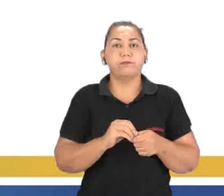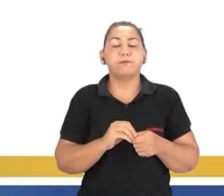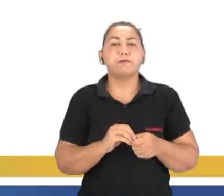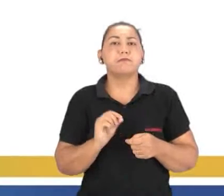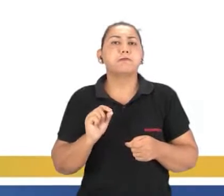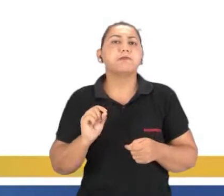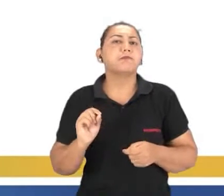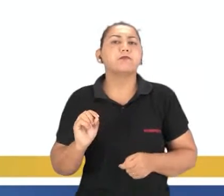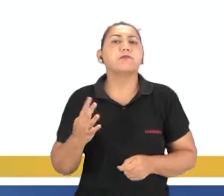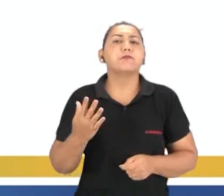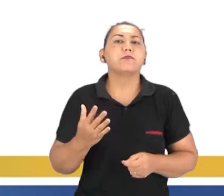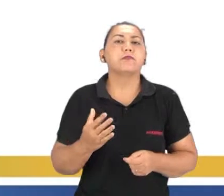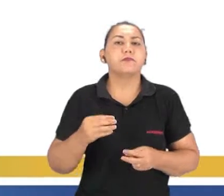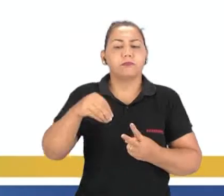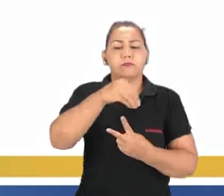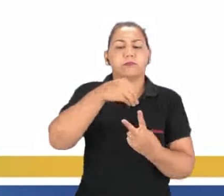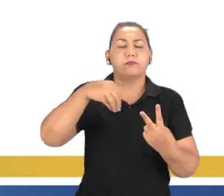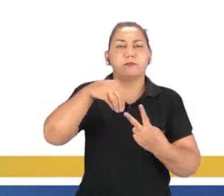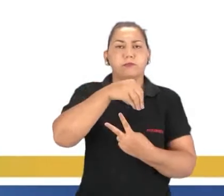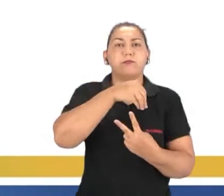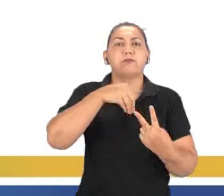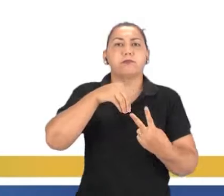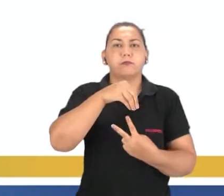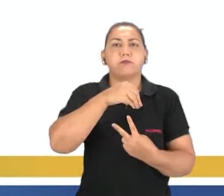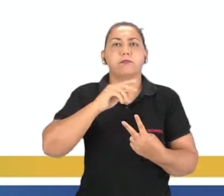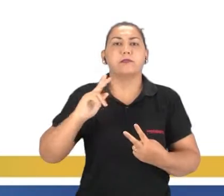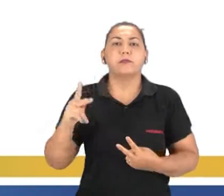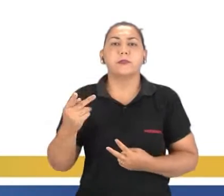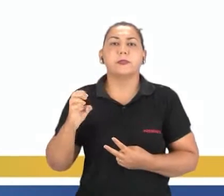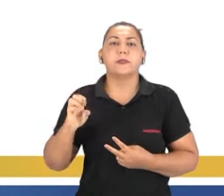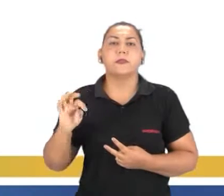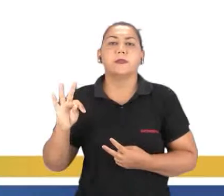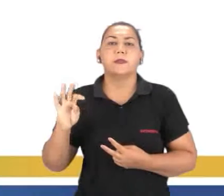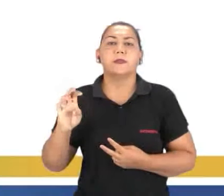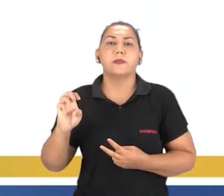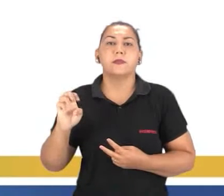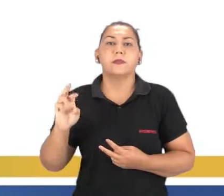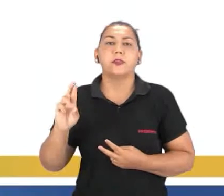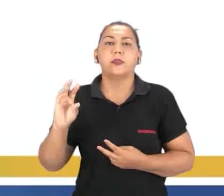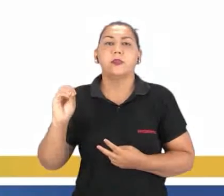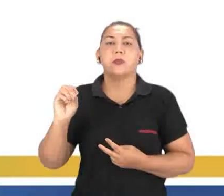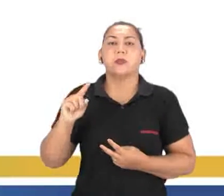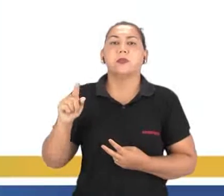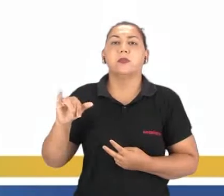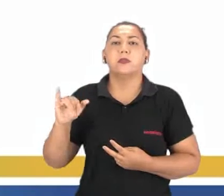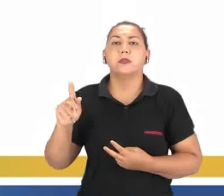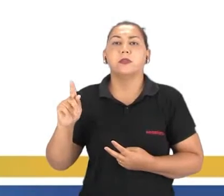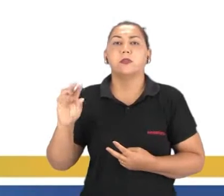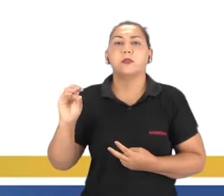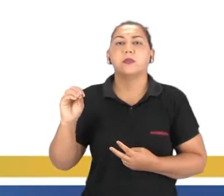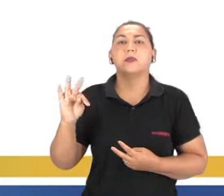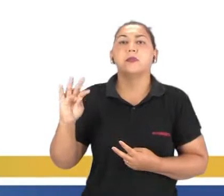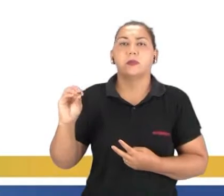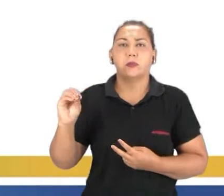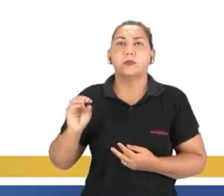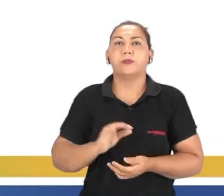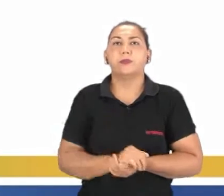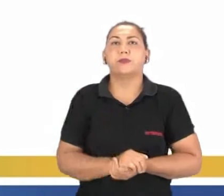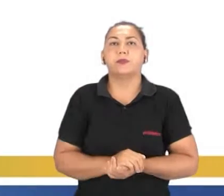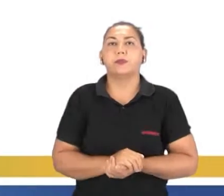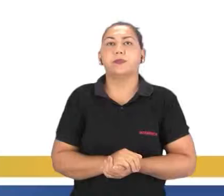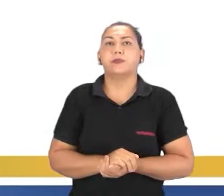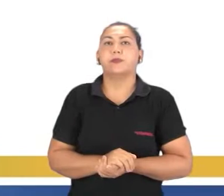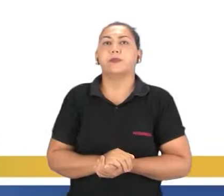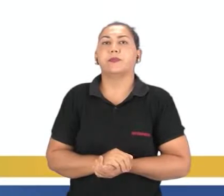ocorreu o cruzamento com indivíduos heterozigotos, tá? Aqui tá Vzão, Rzinho, mas é Vzão, Vzinho, tá bom? Então,